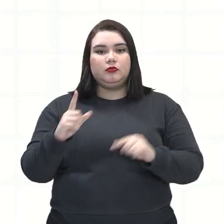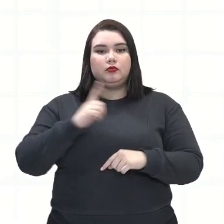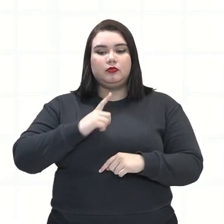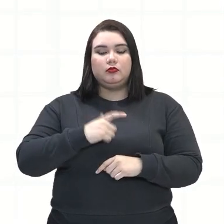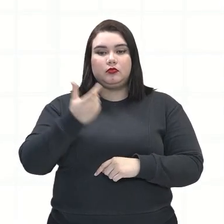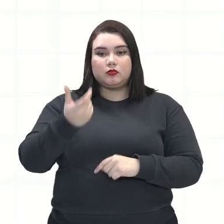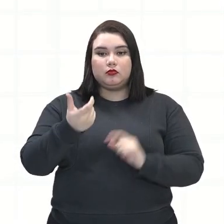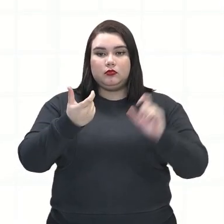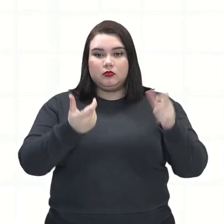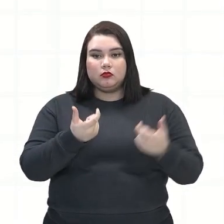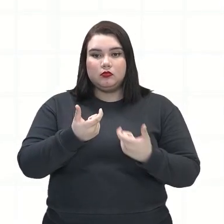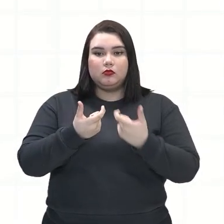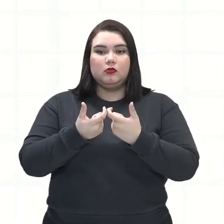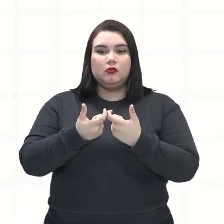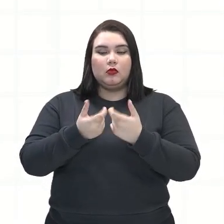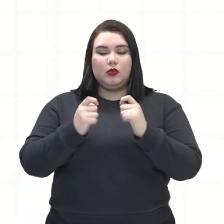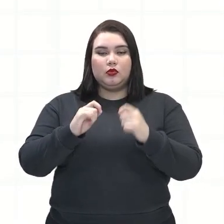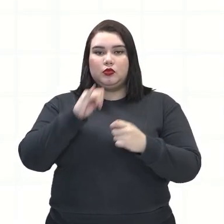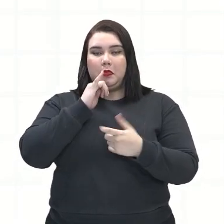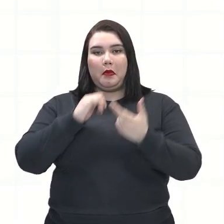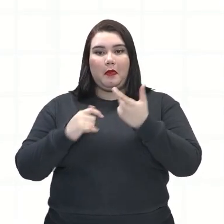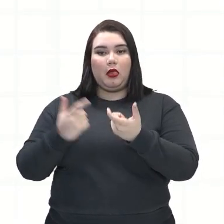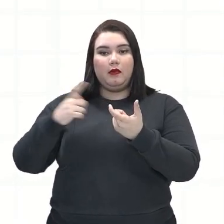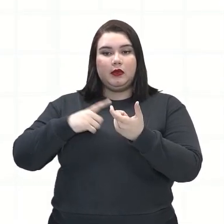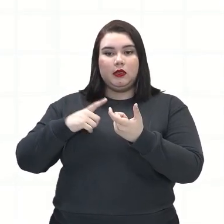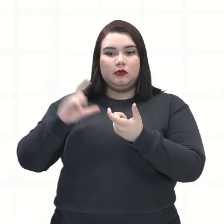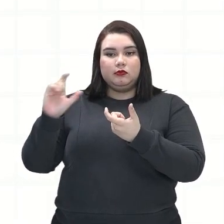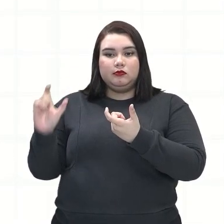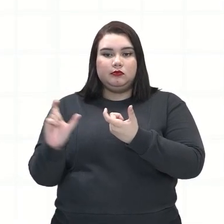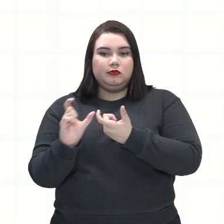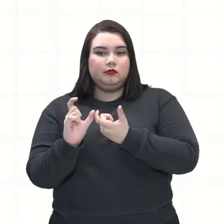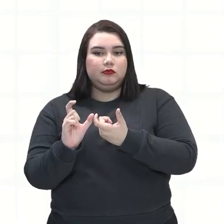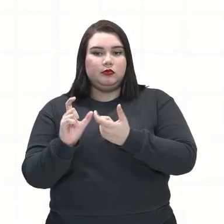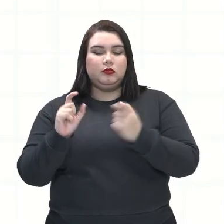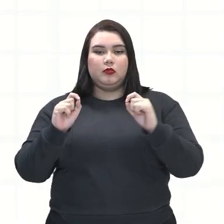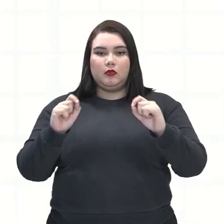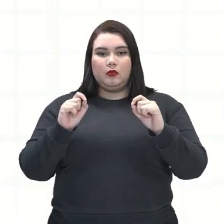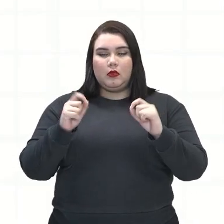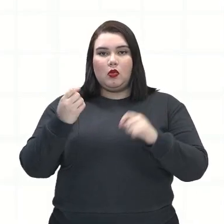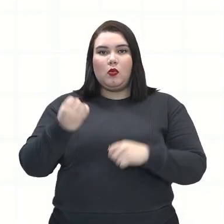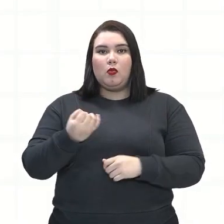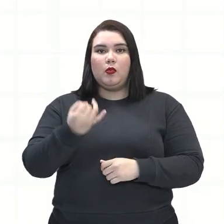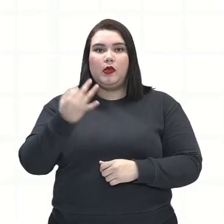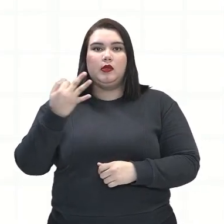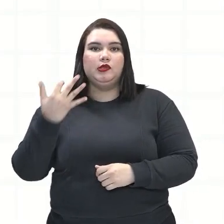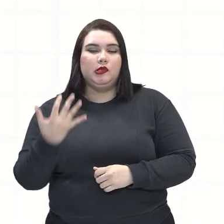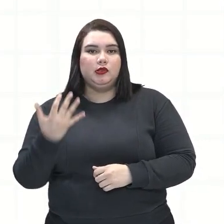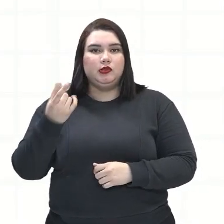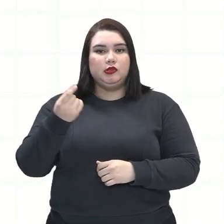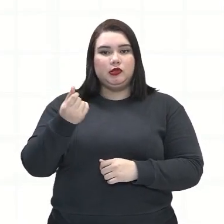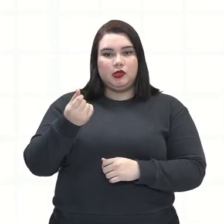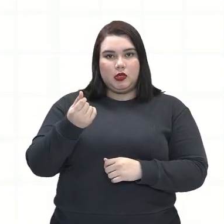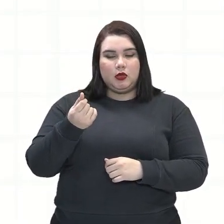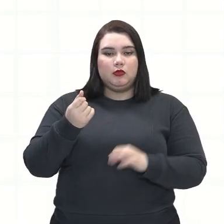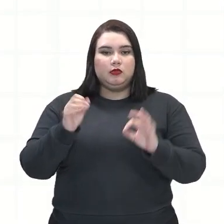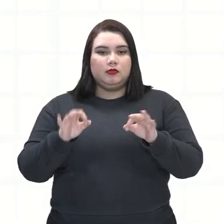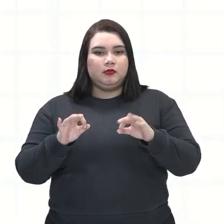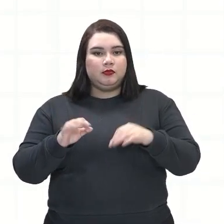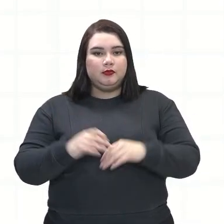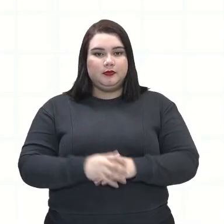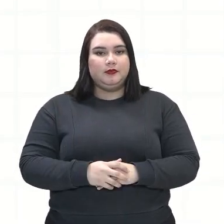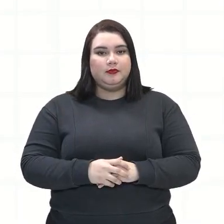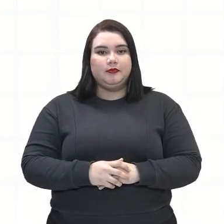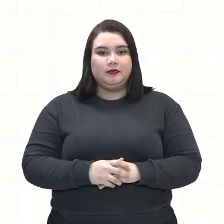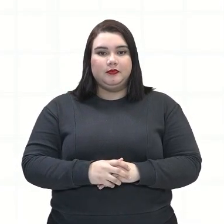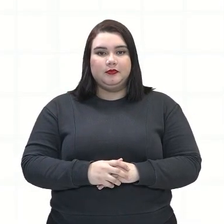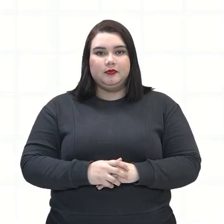posso fazer uma contabilidade, né? Mais ou menos saber mais ou menos a quantidade desse money. Vamos ver aqui a nossa tradução, como